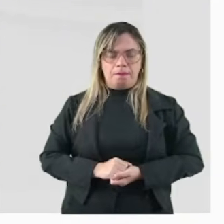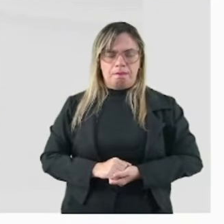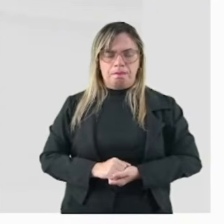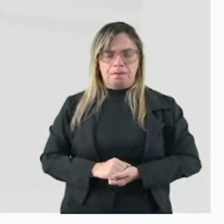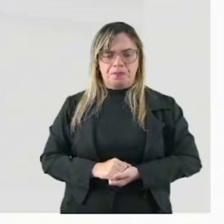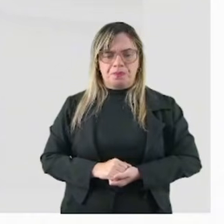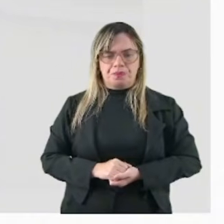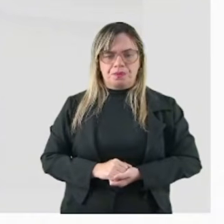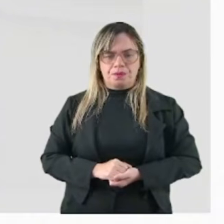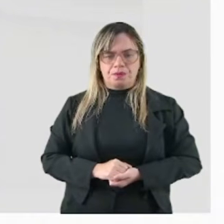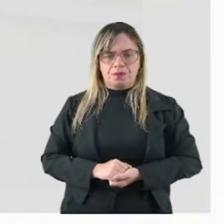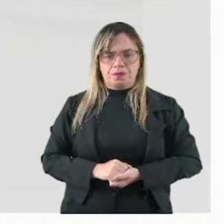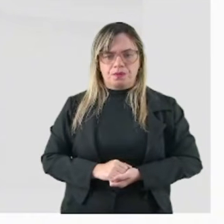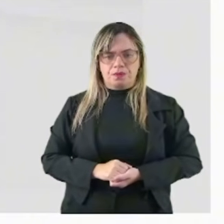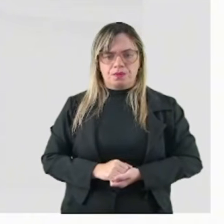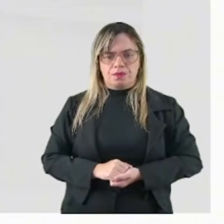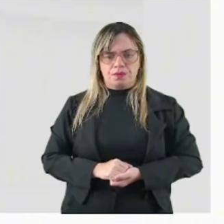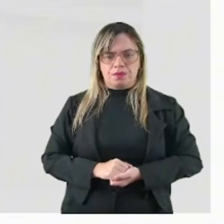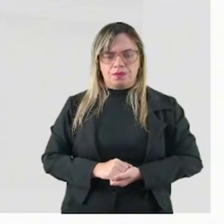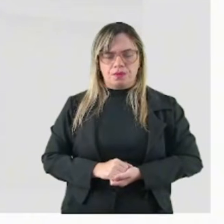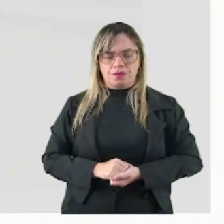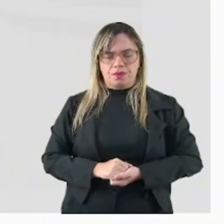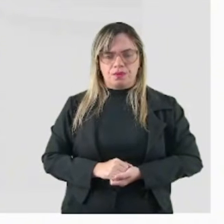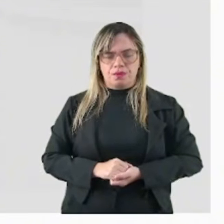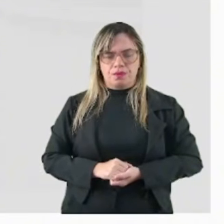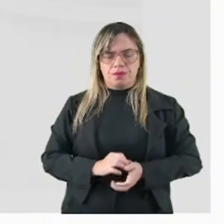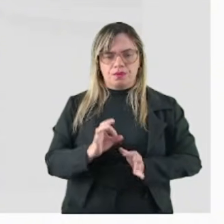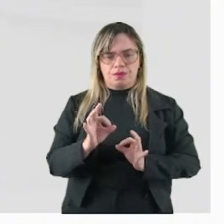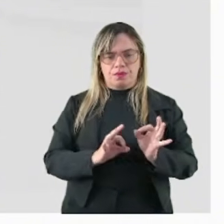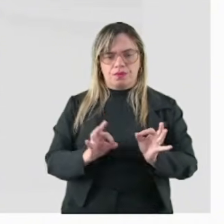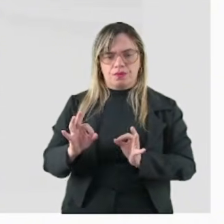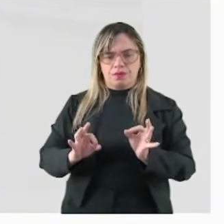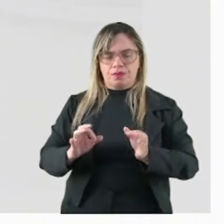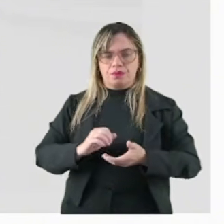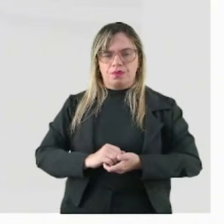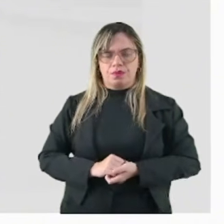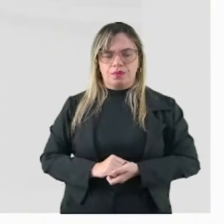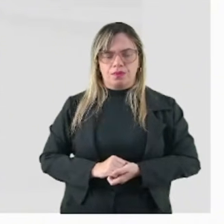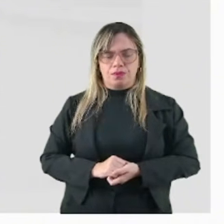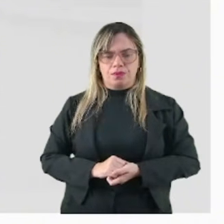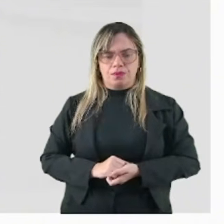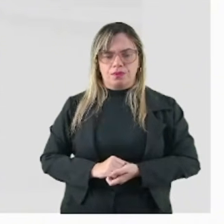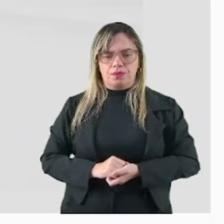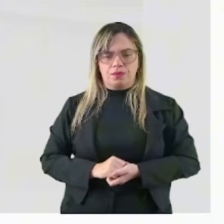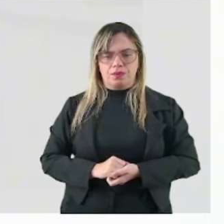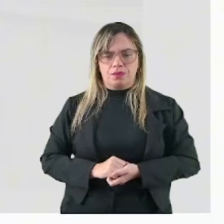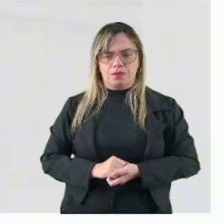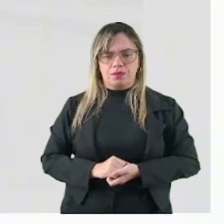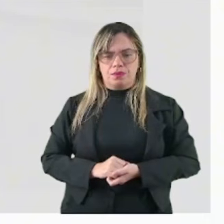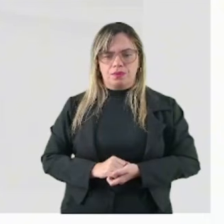C6H12, vamos ajeitar aqui, né? Esse 12 não saiu legal, mas a gente corrige aqui.